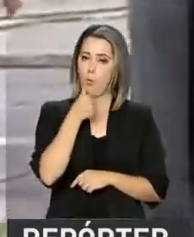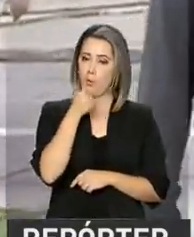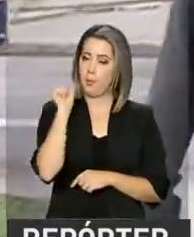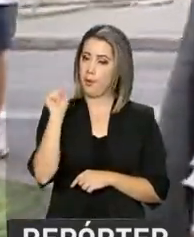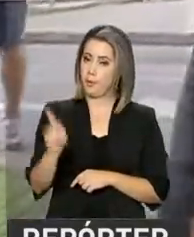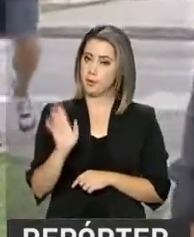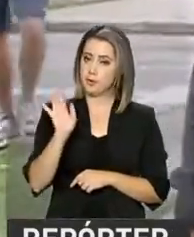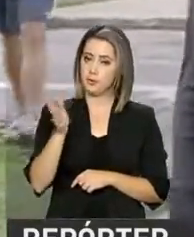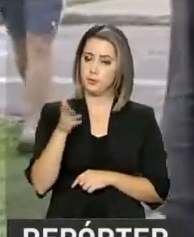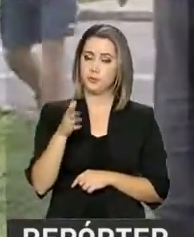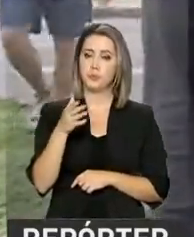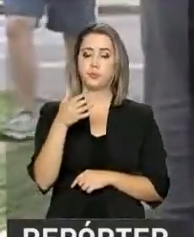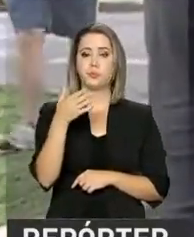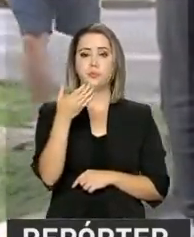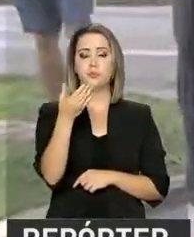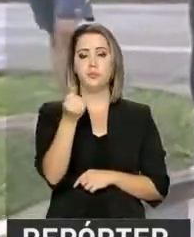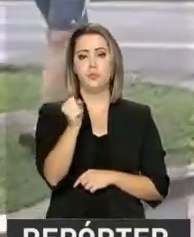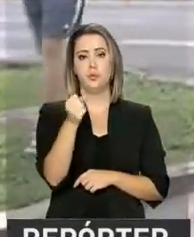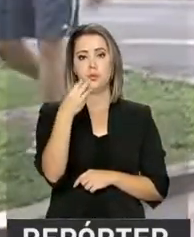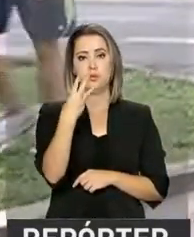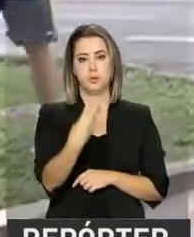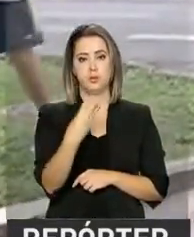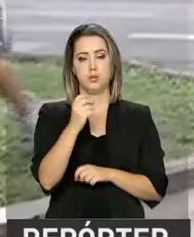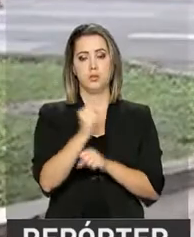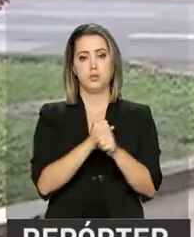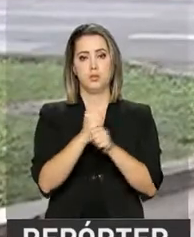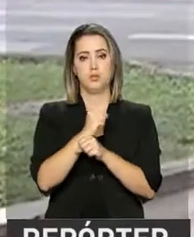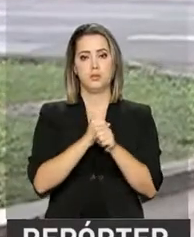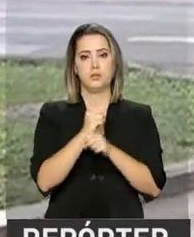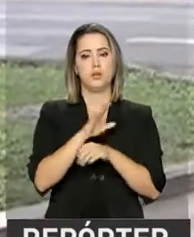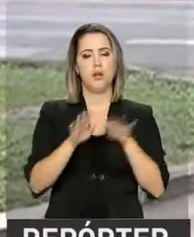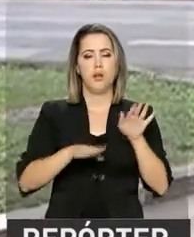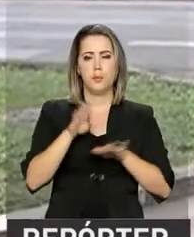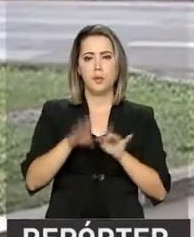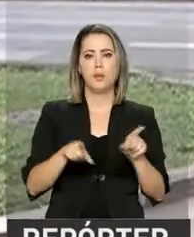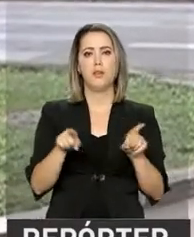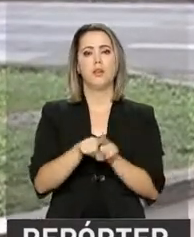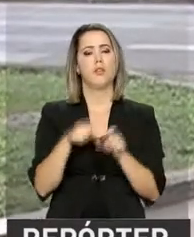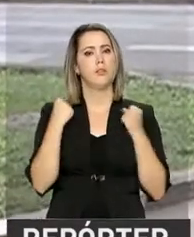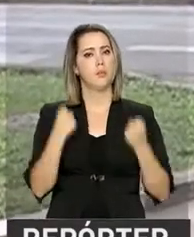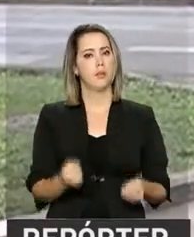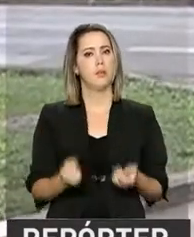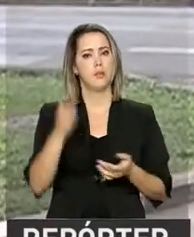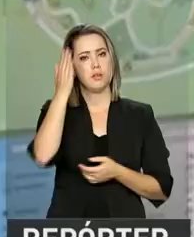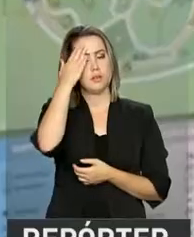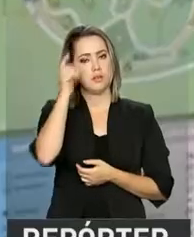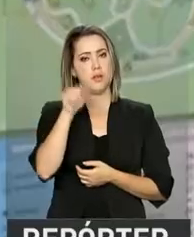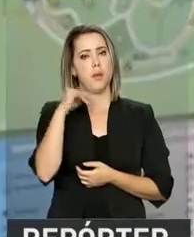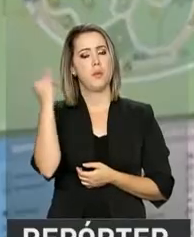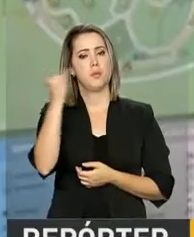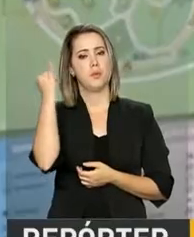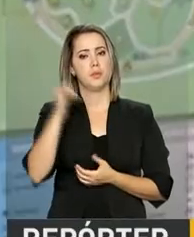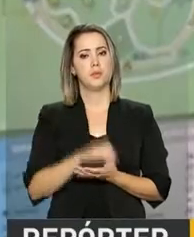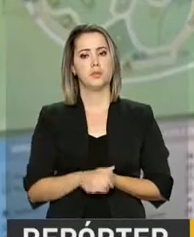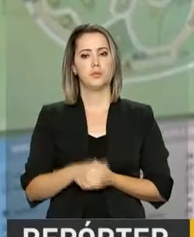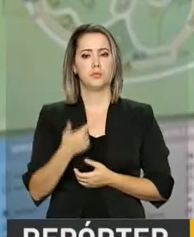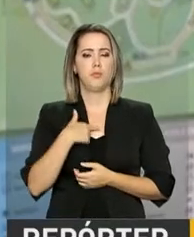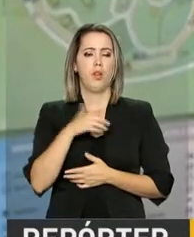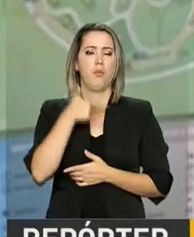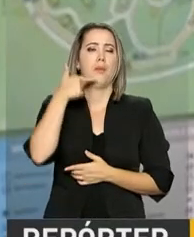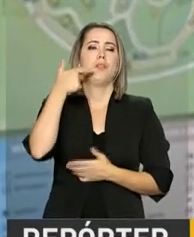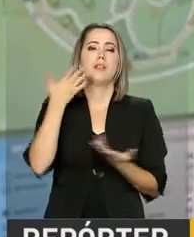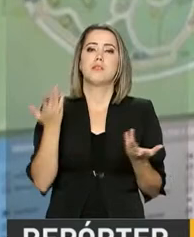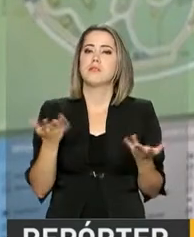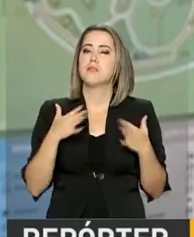aos 83 anos faz caminhada e ginástica diariamente de sabe bem a importância disso no meu amor no meu bom